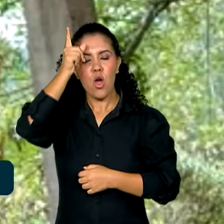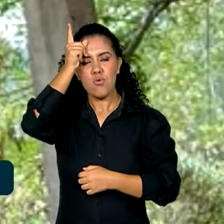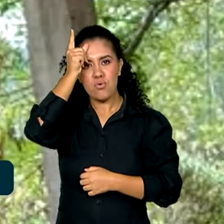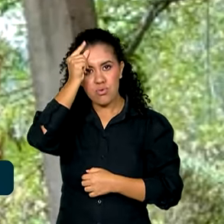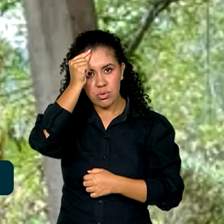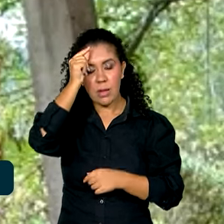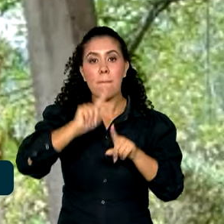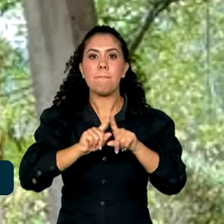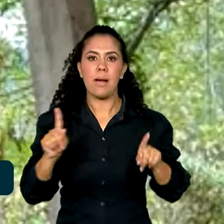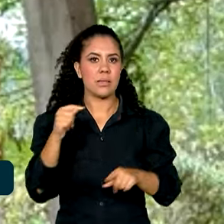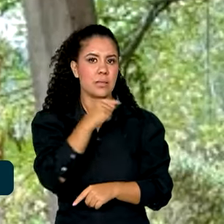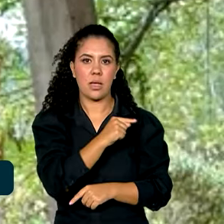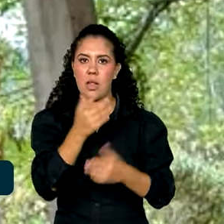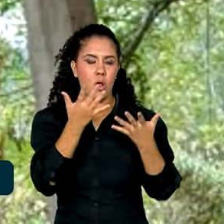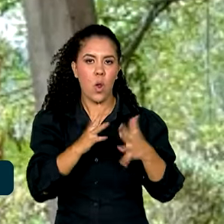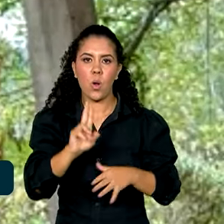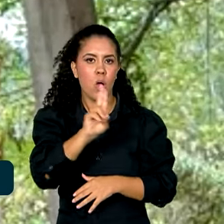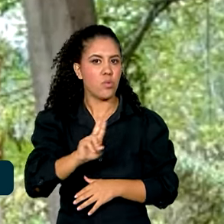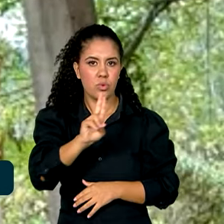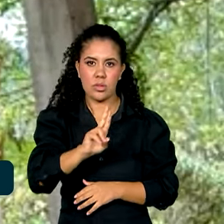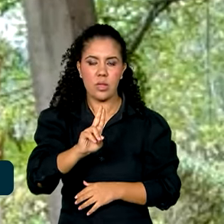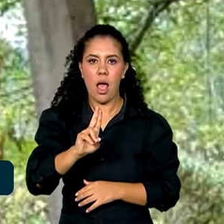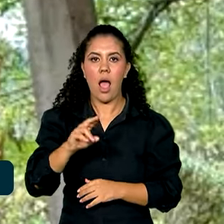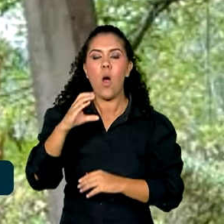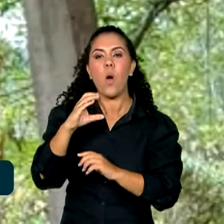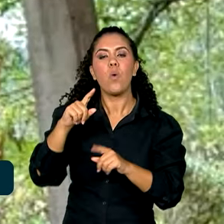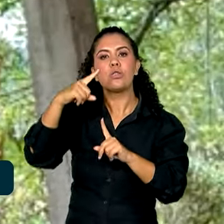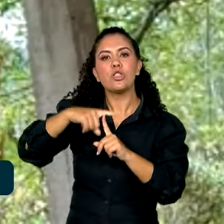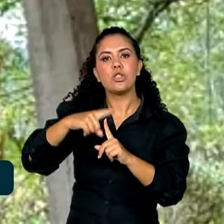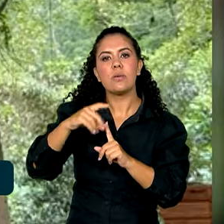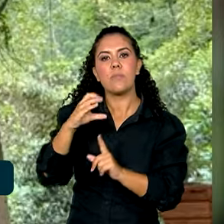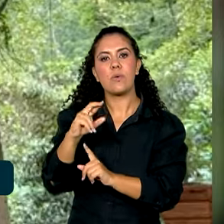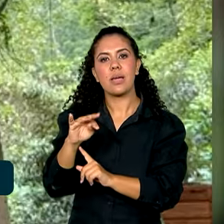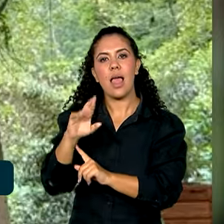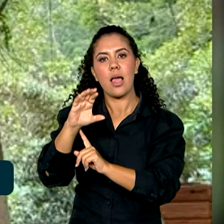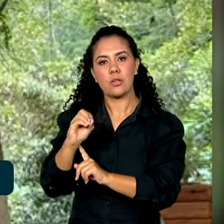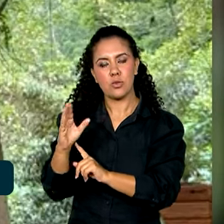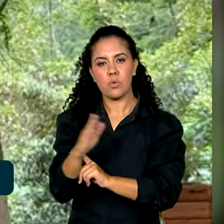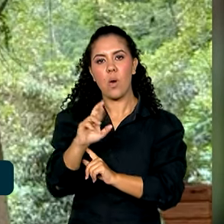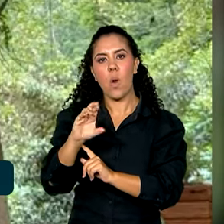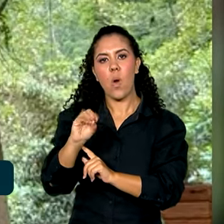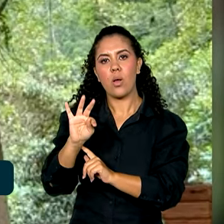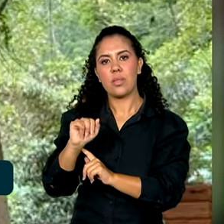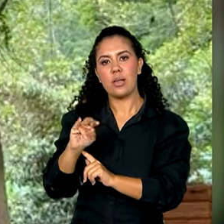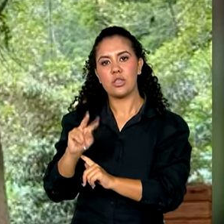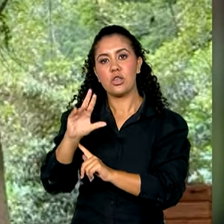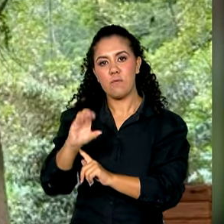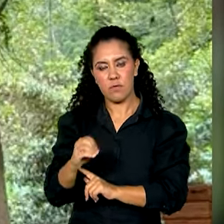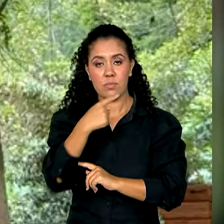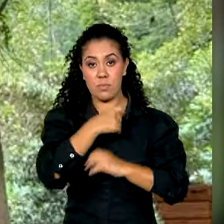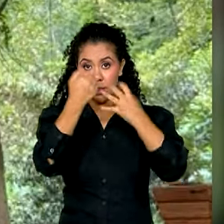kak não pretende utilizar novamente o crédito rotativo mesmo com o novo teto sendo dívida a gente tem que pensar